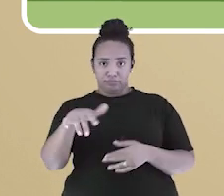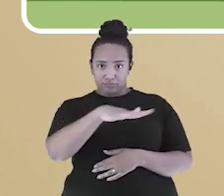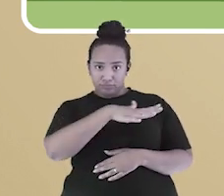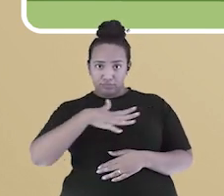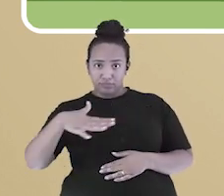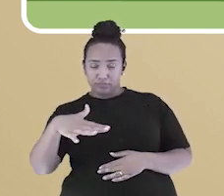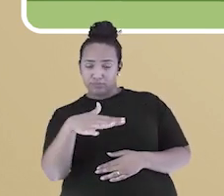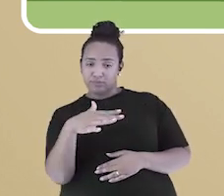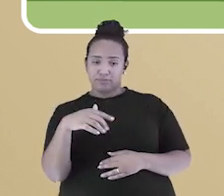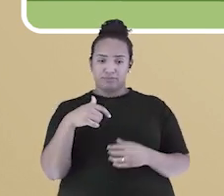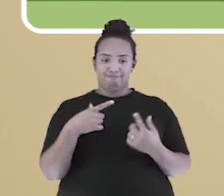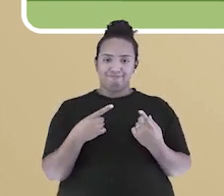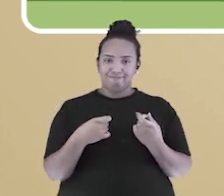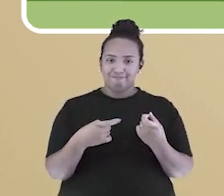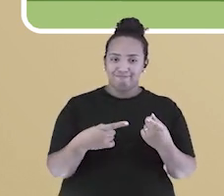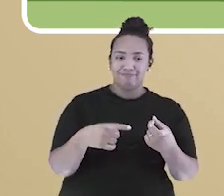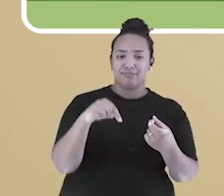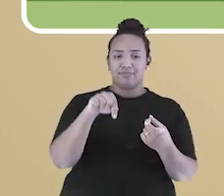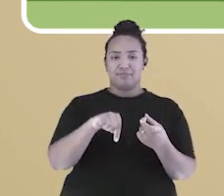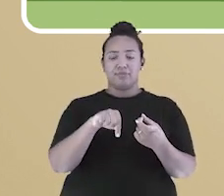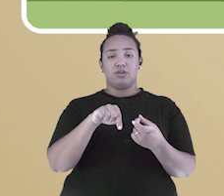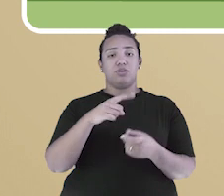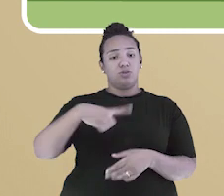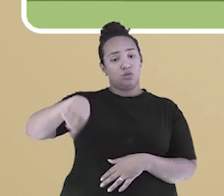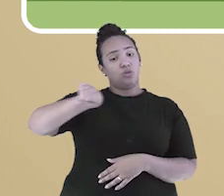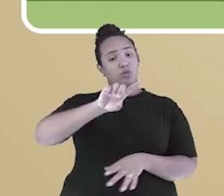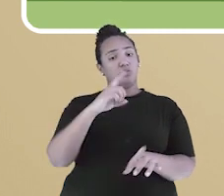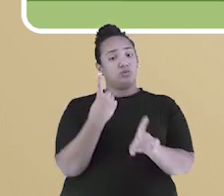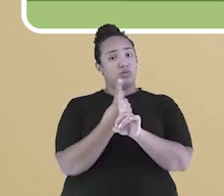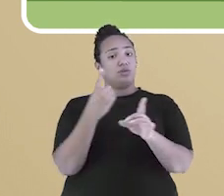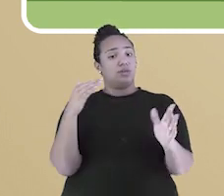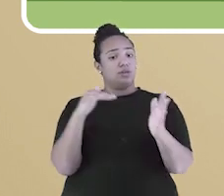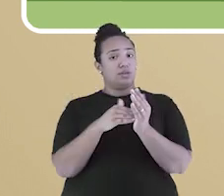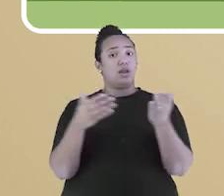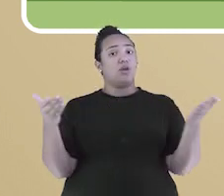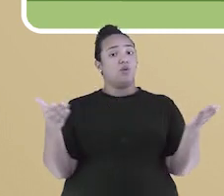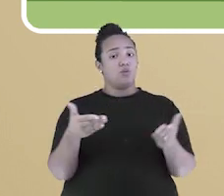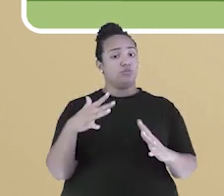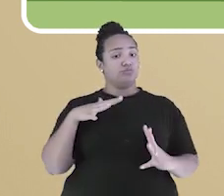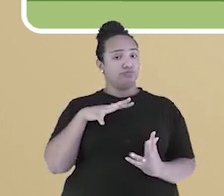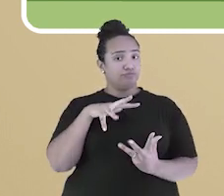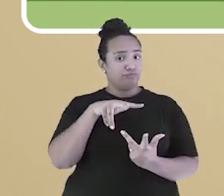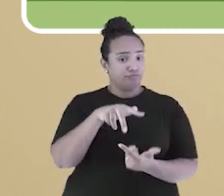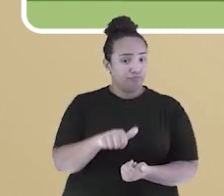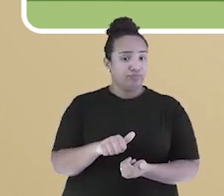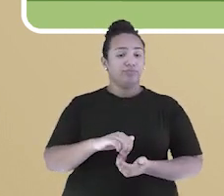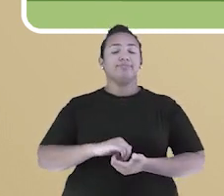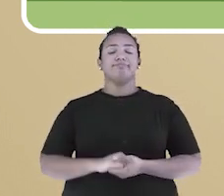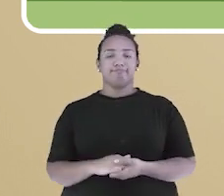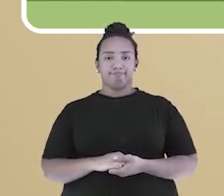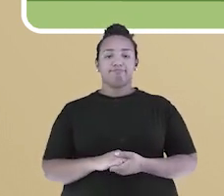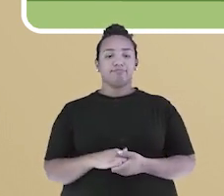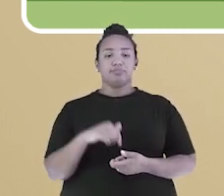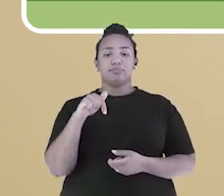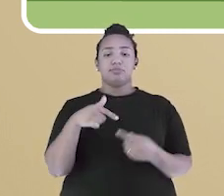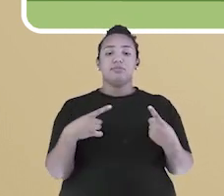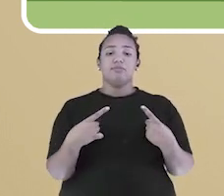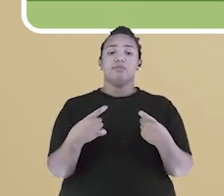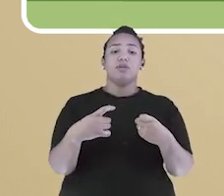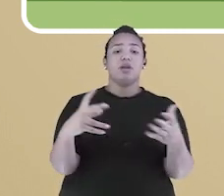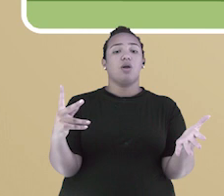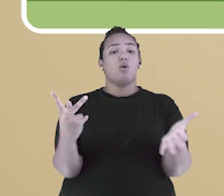entre nações, é uma realidade que vemos até hoje na história mundial. A maior parte dos conflitos se dão